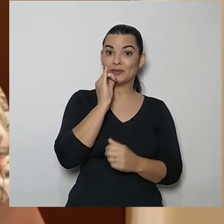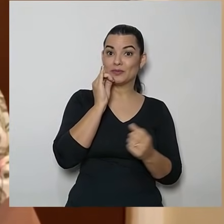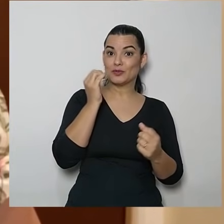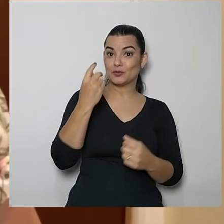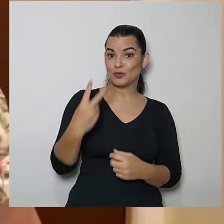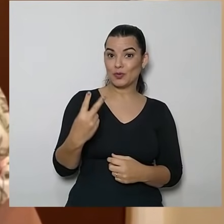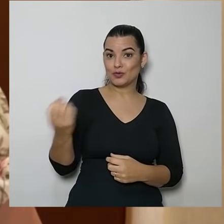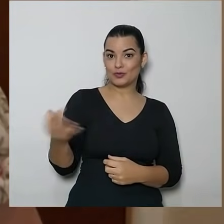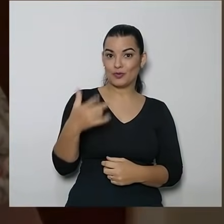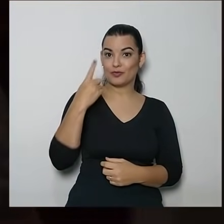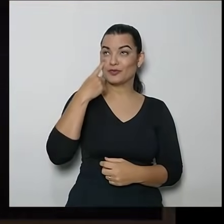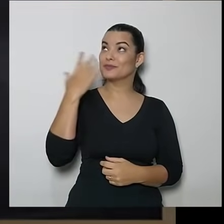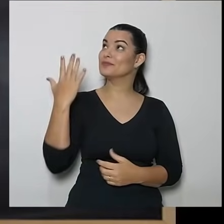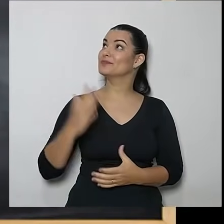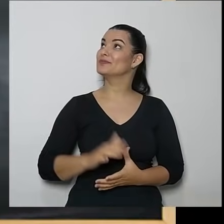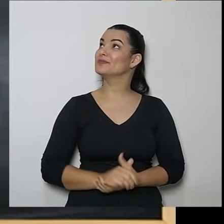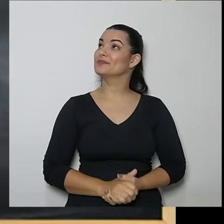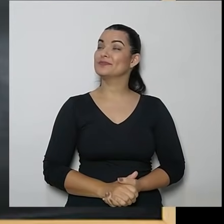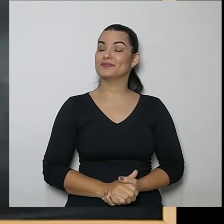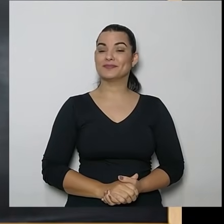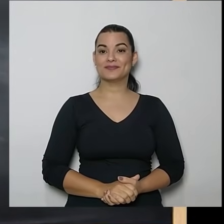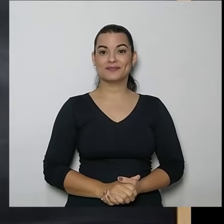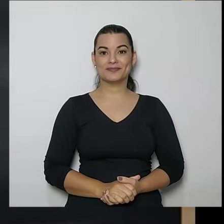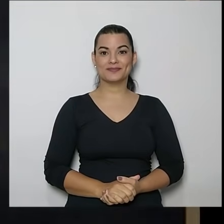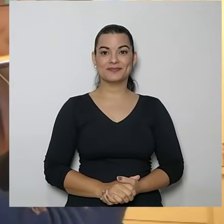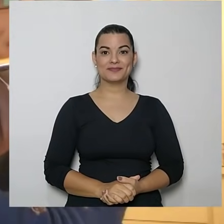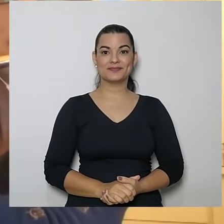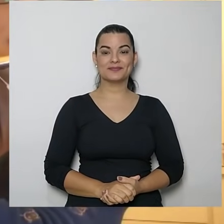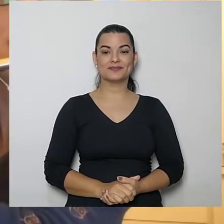exemplos musicais a seguir.